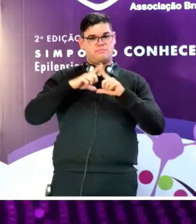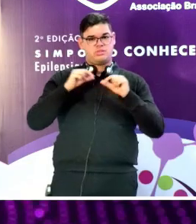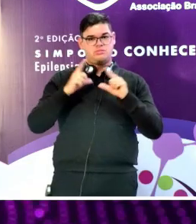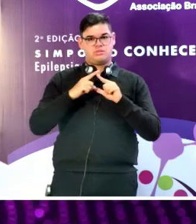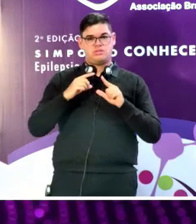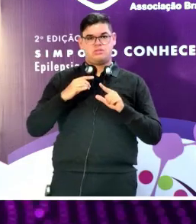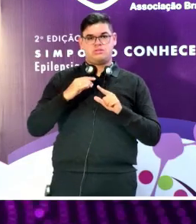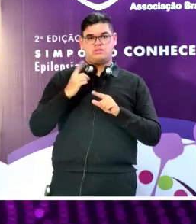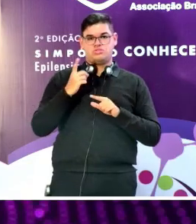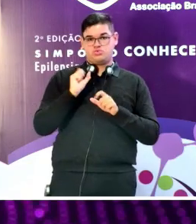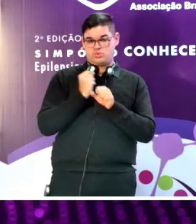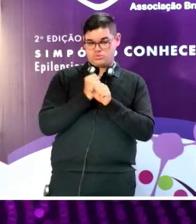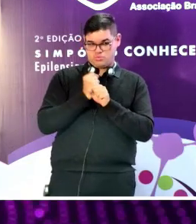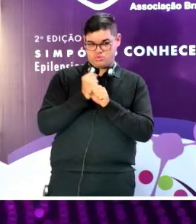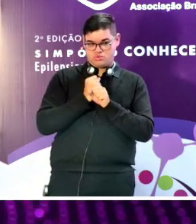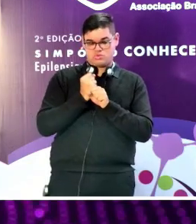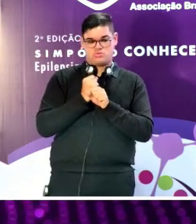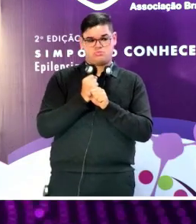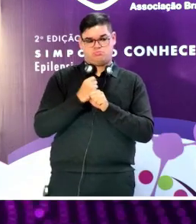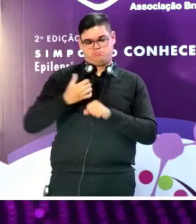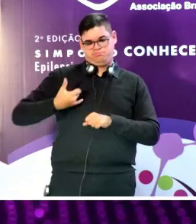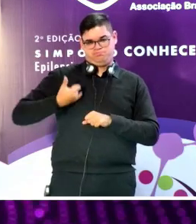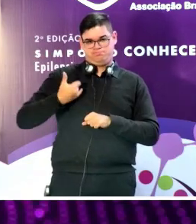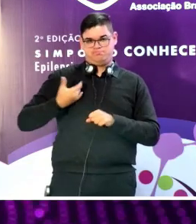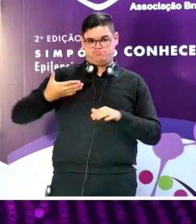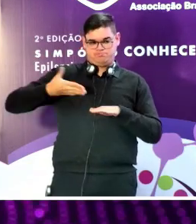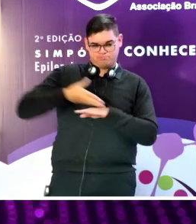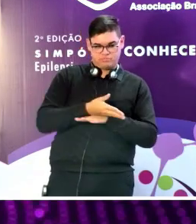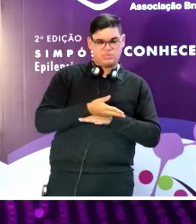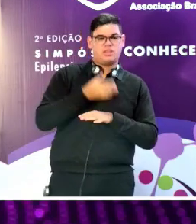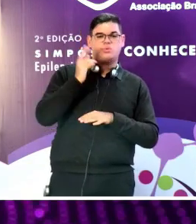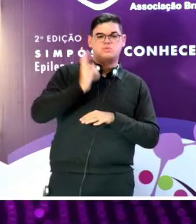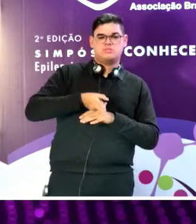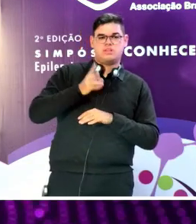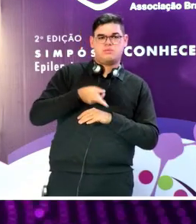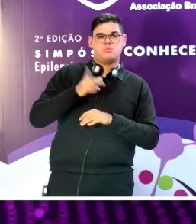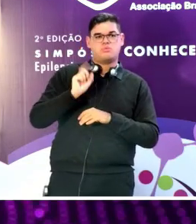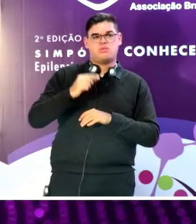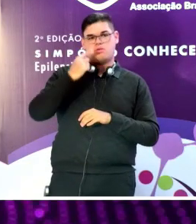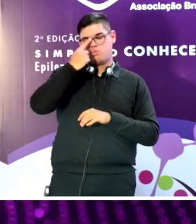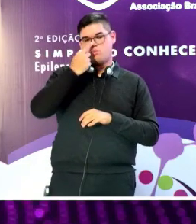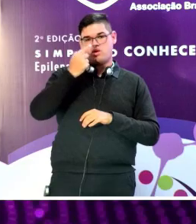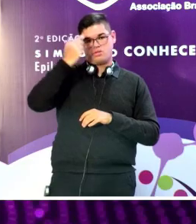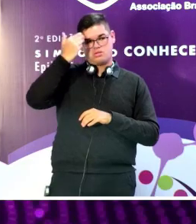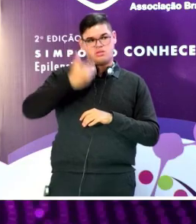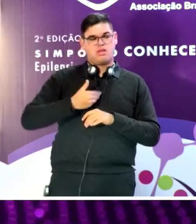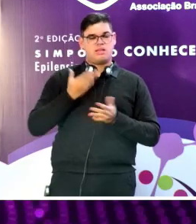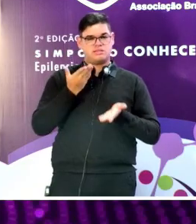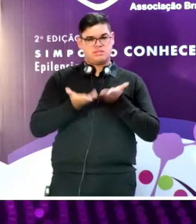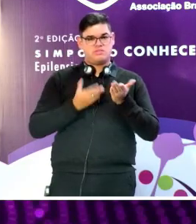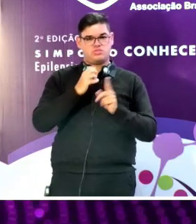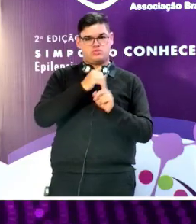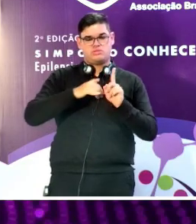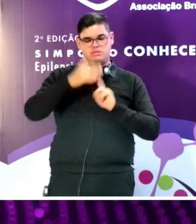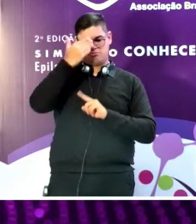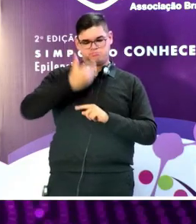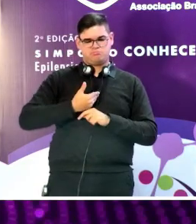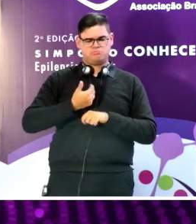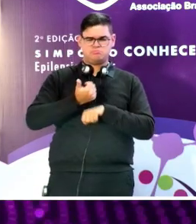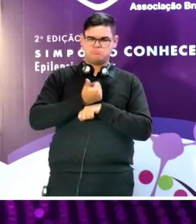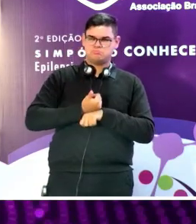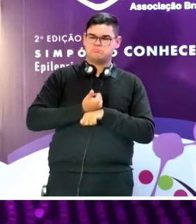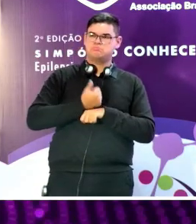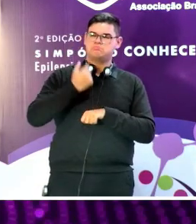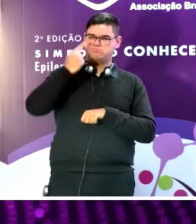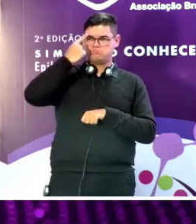anos, eu sempre achei que a vocação de um servidor público é servir a sociedade. E é